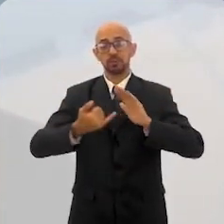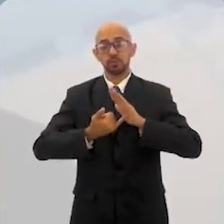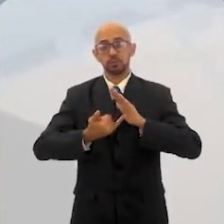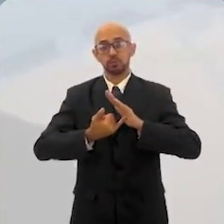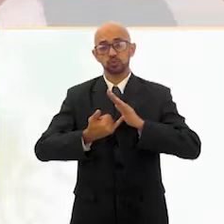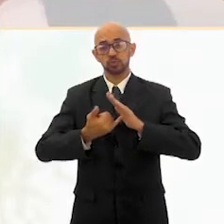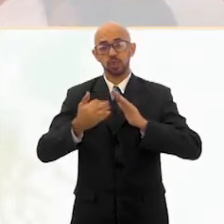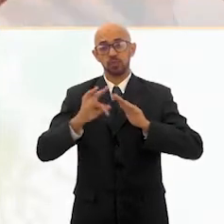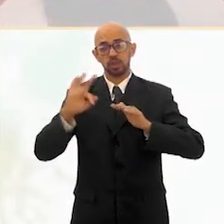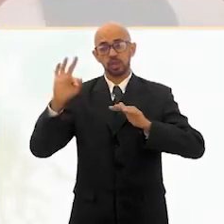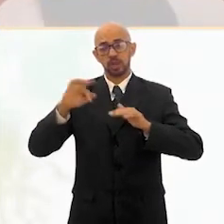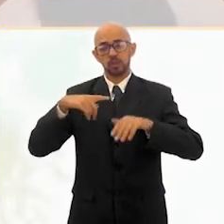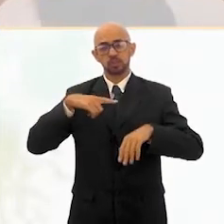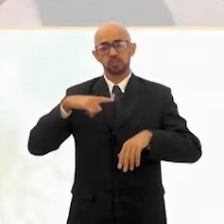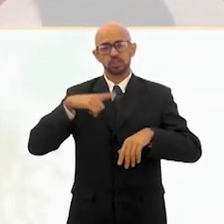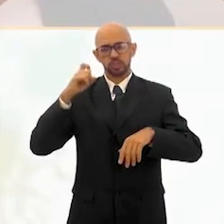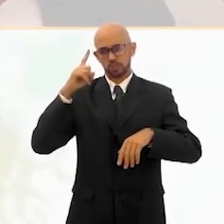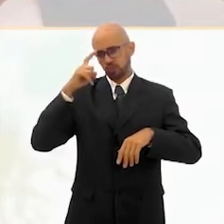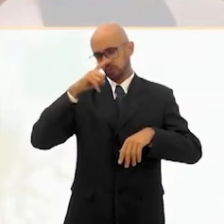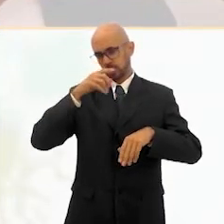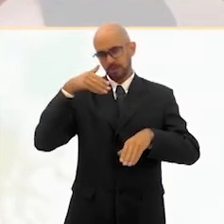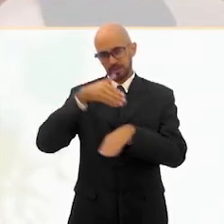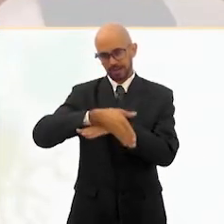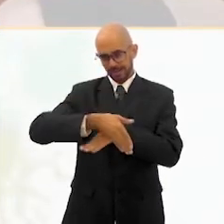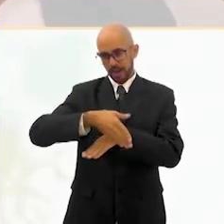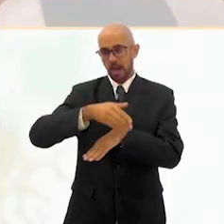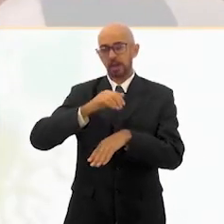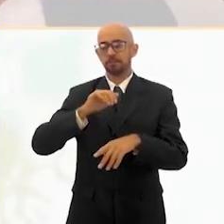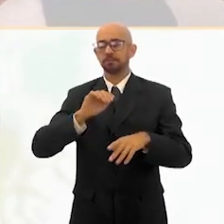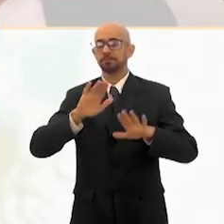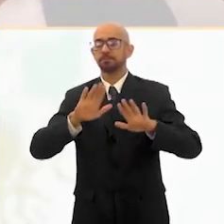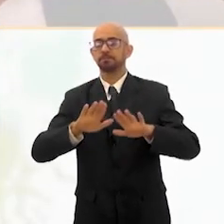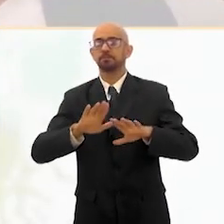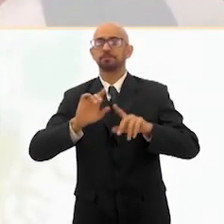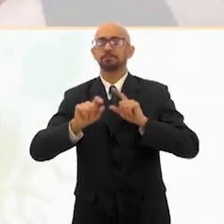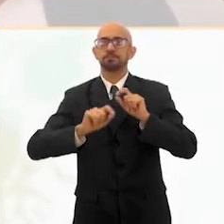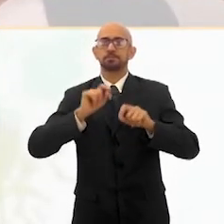instituição federal, com toda a sua dificuldade para entrar, né?